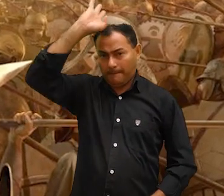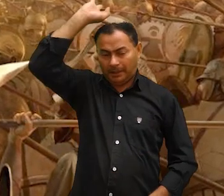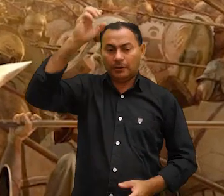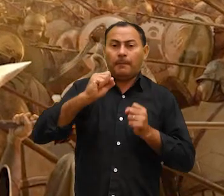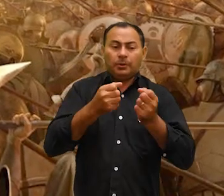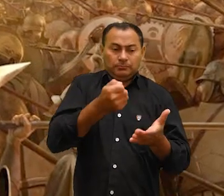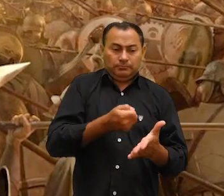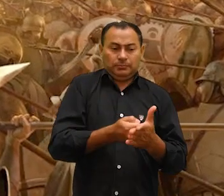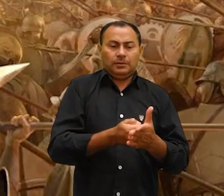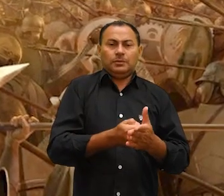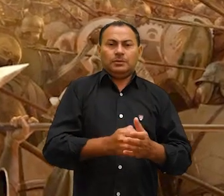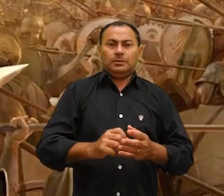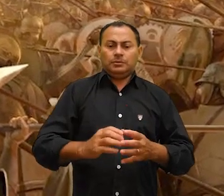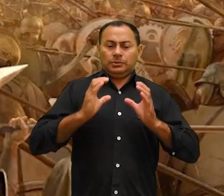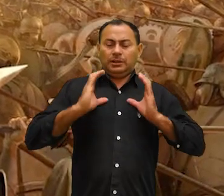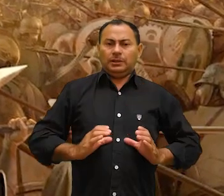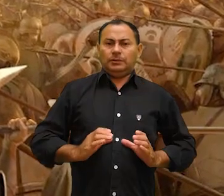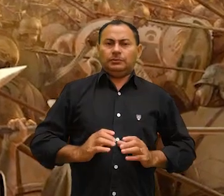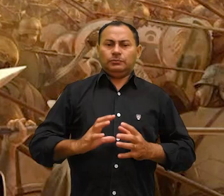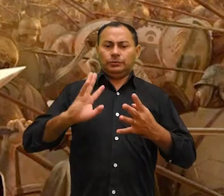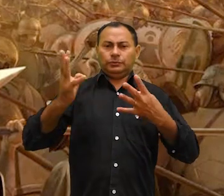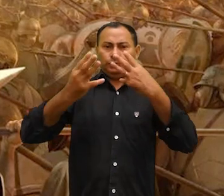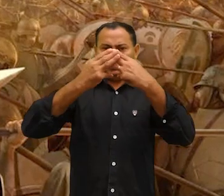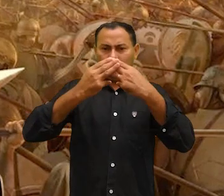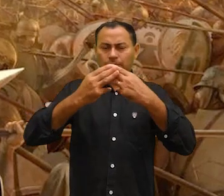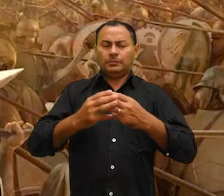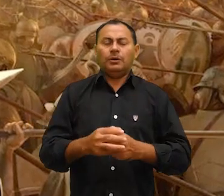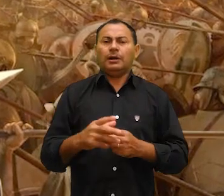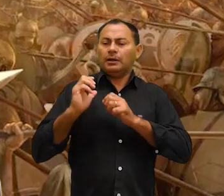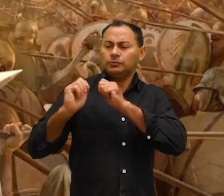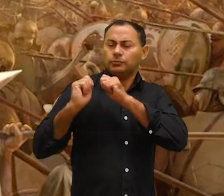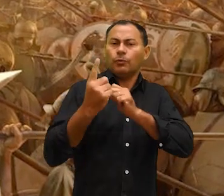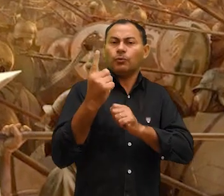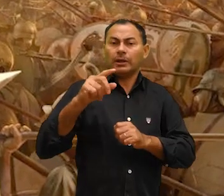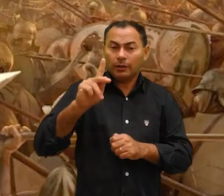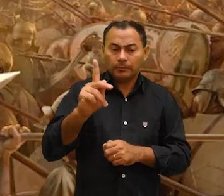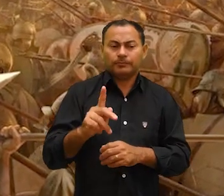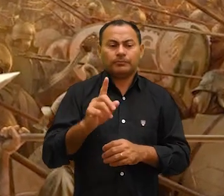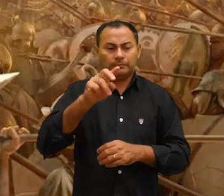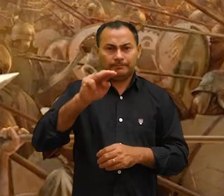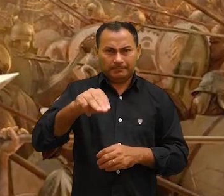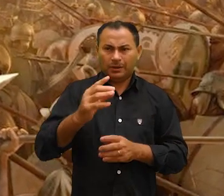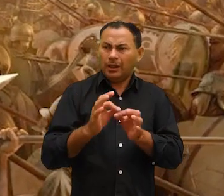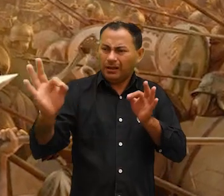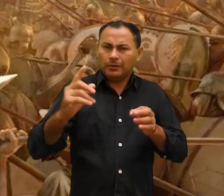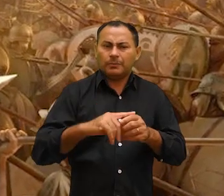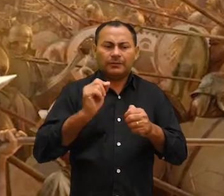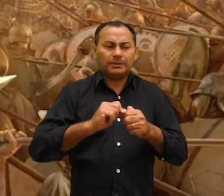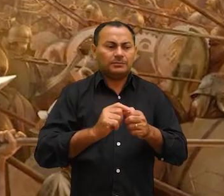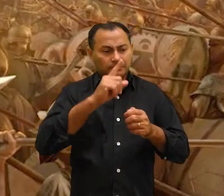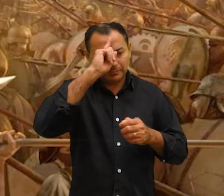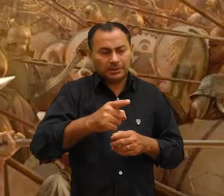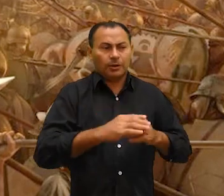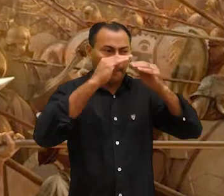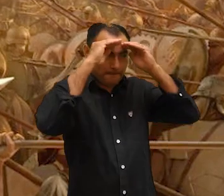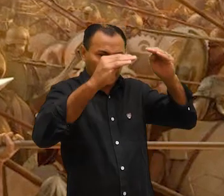poderia exigir que um cidadão judeu carregasse sua carga por 1 milha. Se a pessoa fosse intimada a fazer isso, não podia fazer nada, a